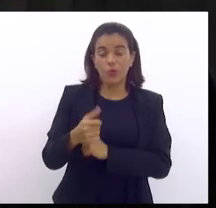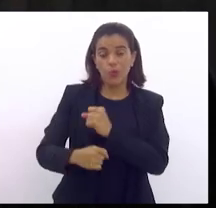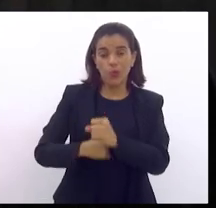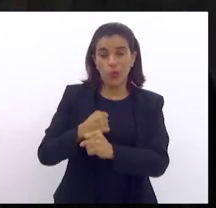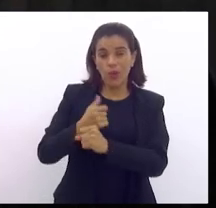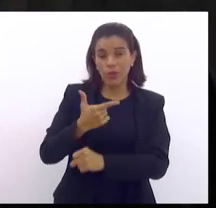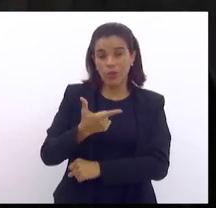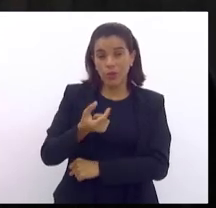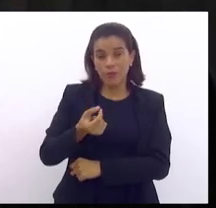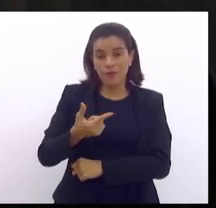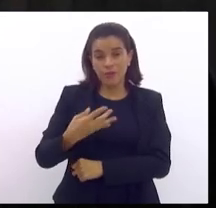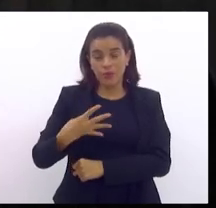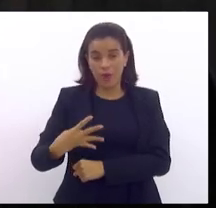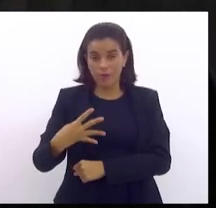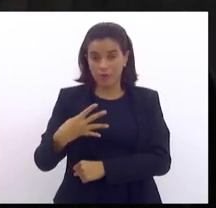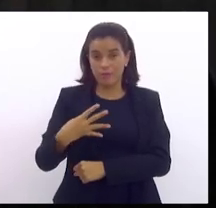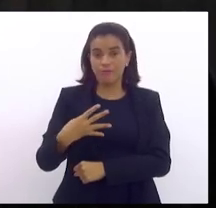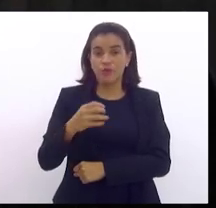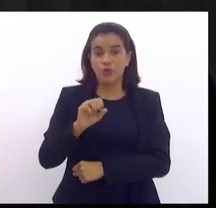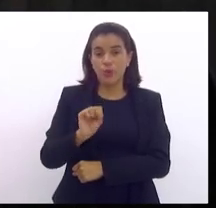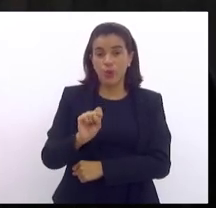de 8,5